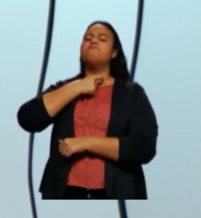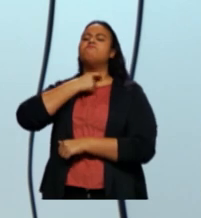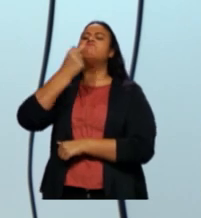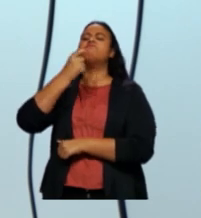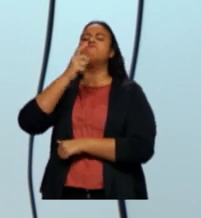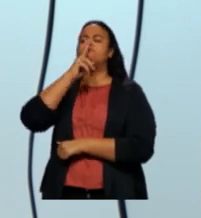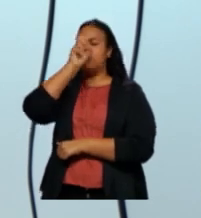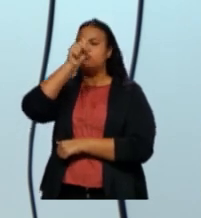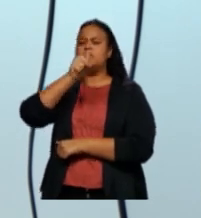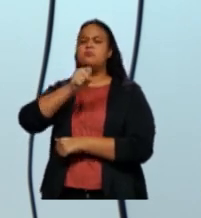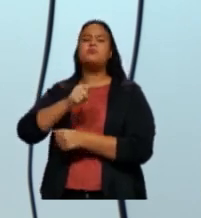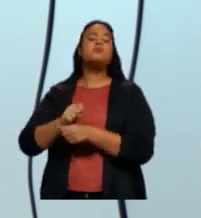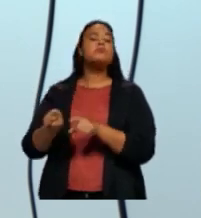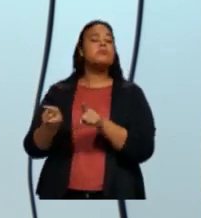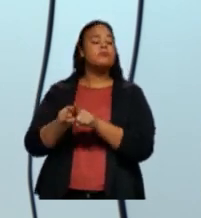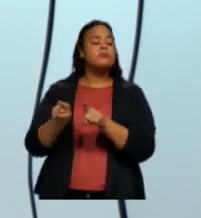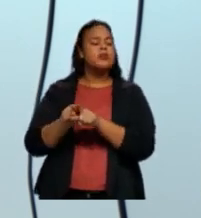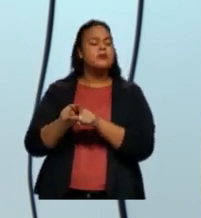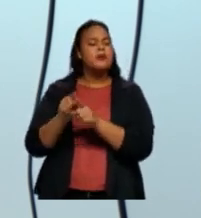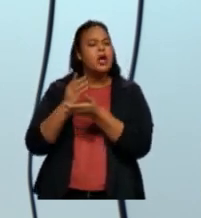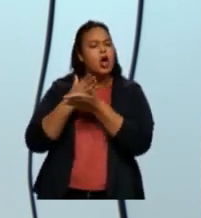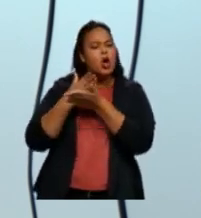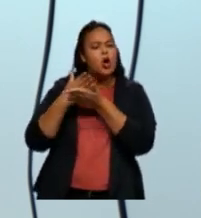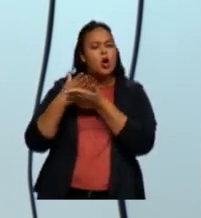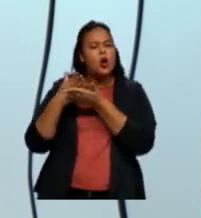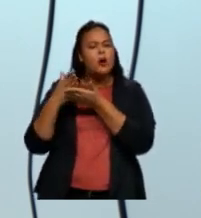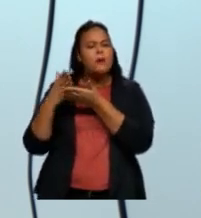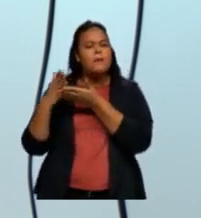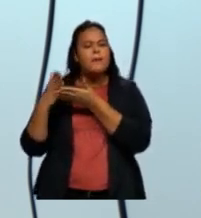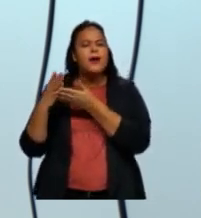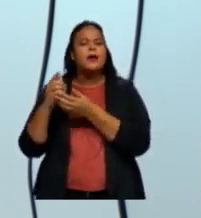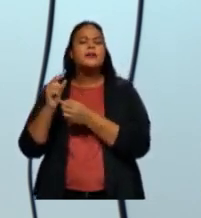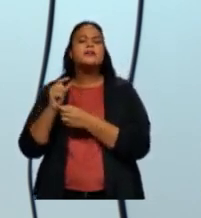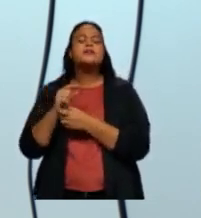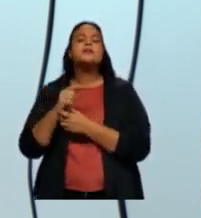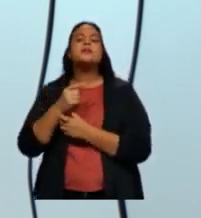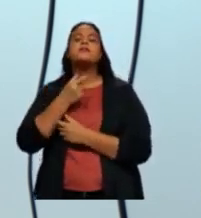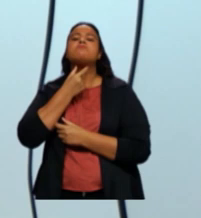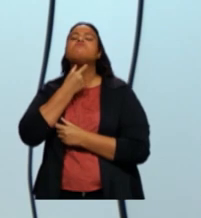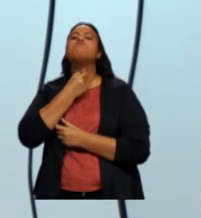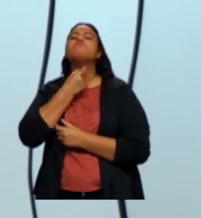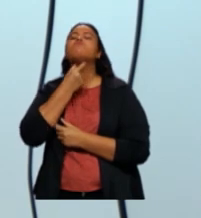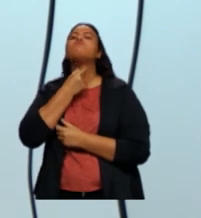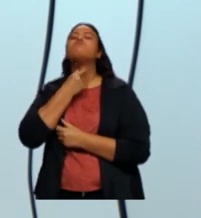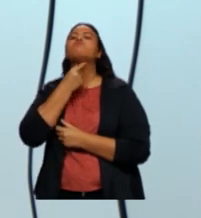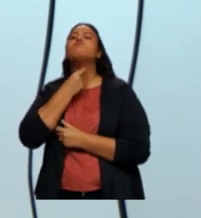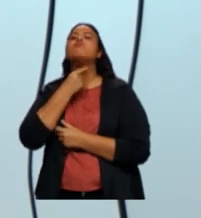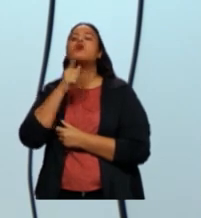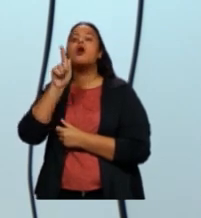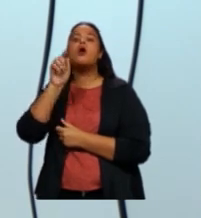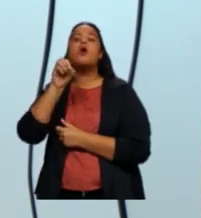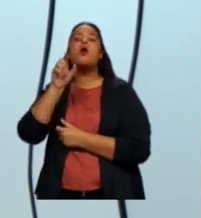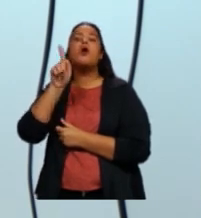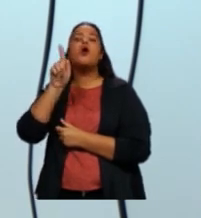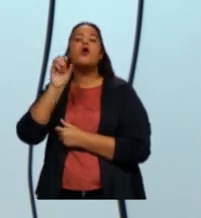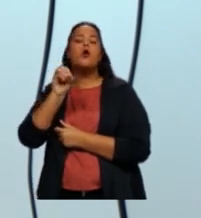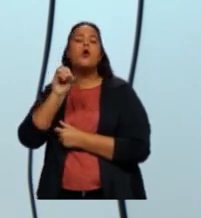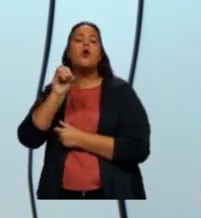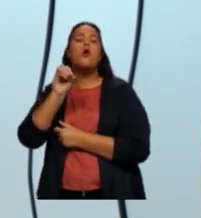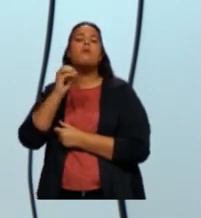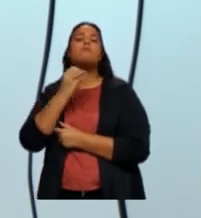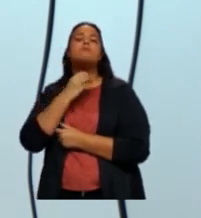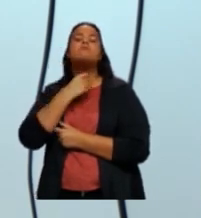Começa a surgir uma saliência aqui da tireoide, que a gente chama de gogó, pombo de Adão.